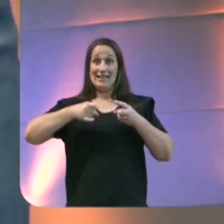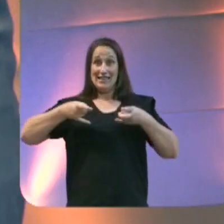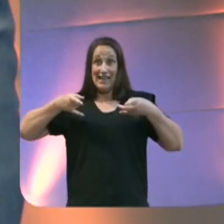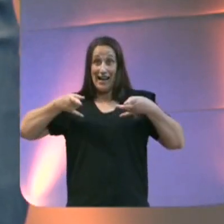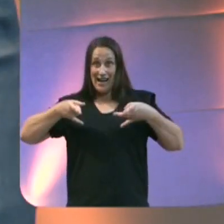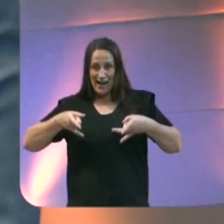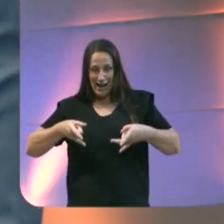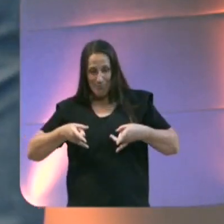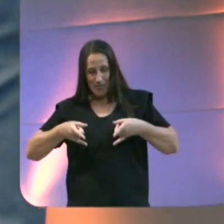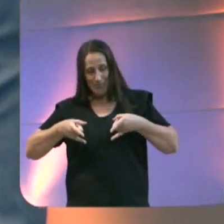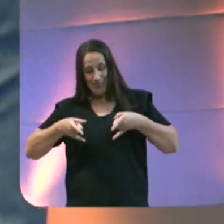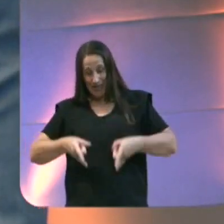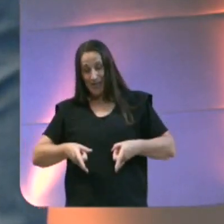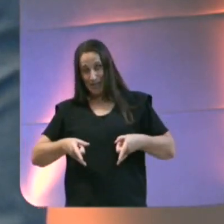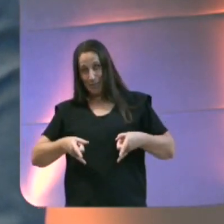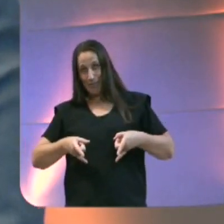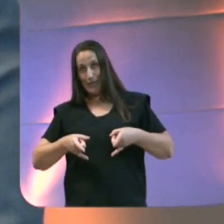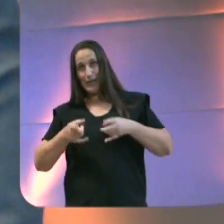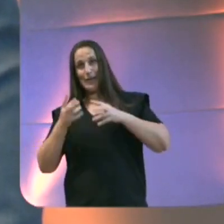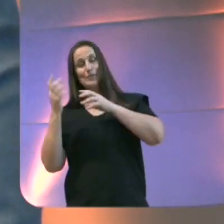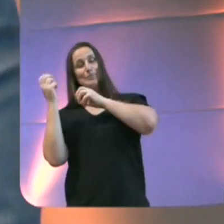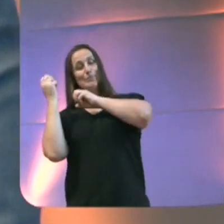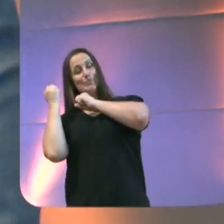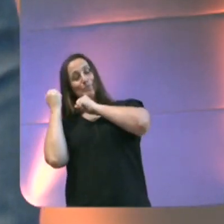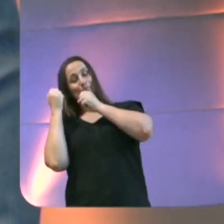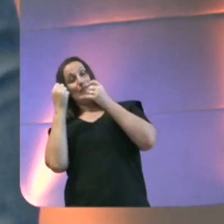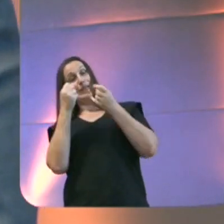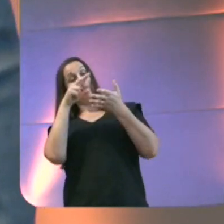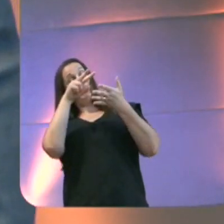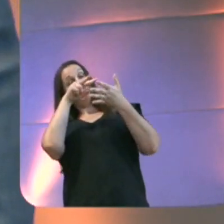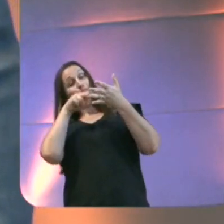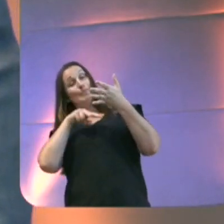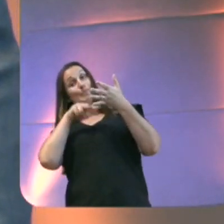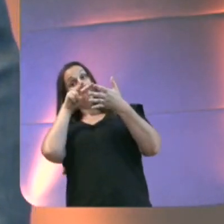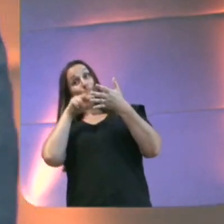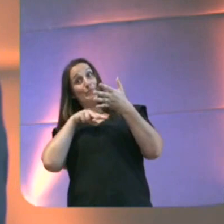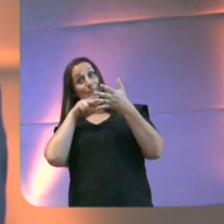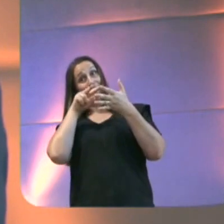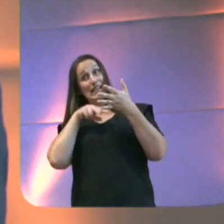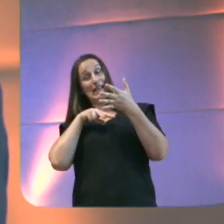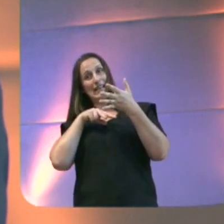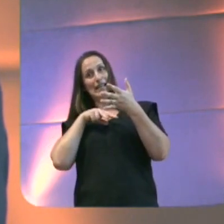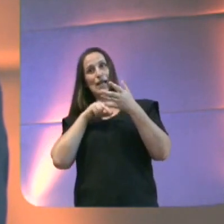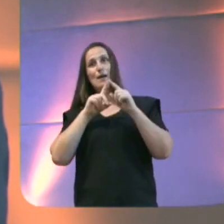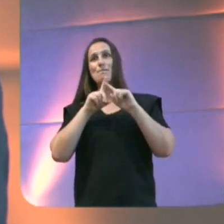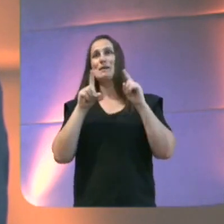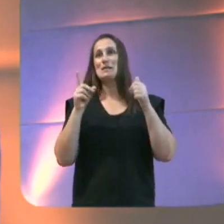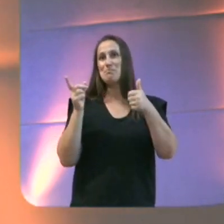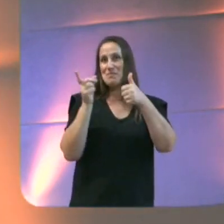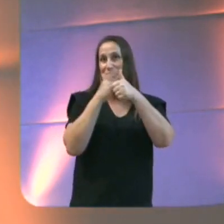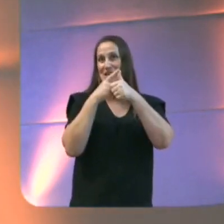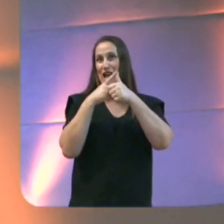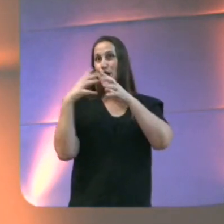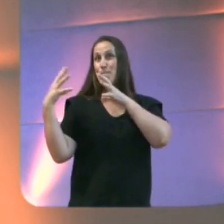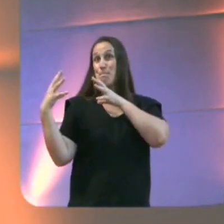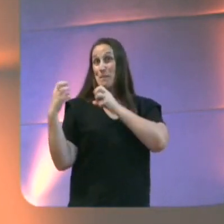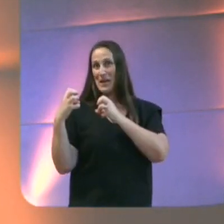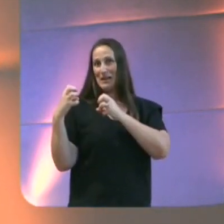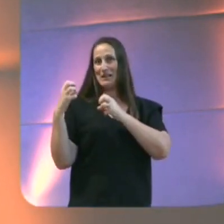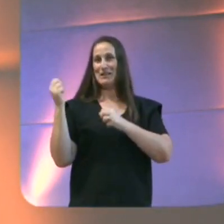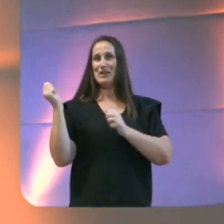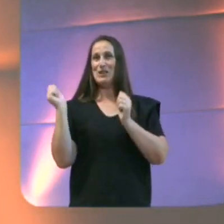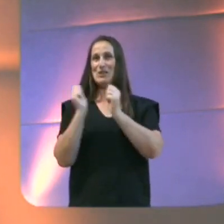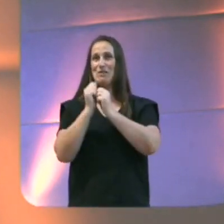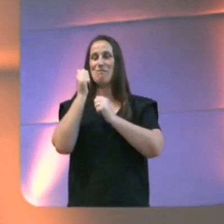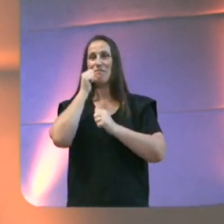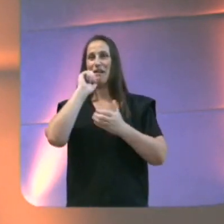e isso durante toda a minha vida. Mas essa foi uma das primeiras brigas com a minha mulher. Ela dizia assim: quando você